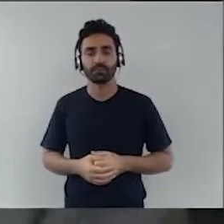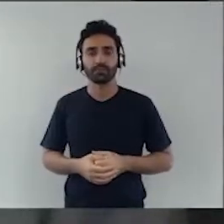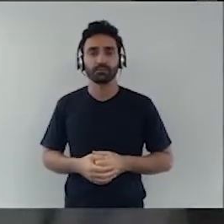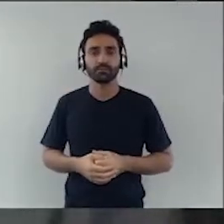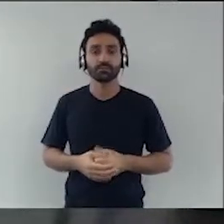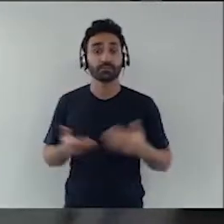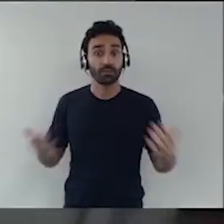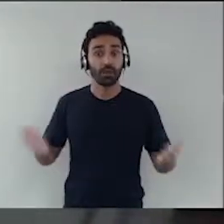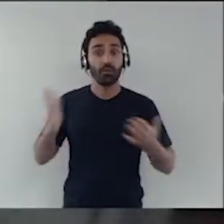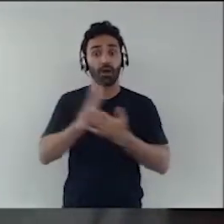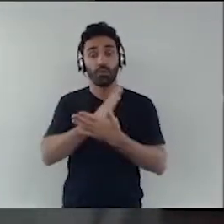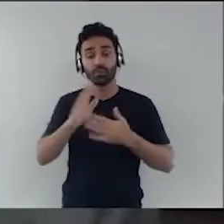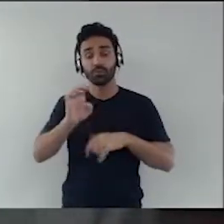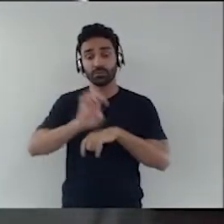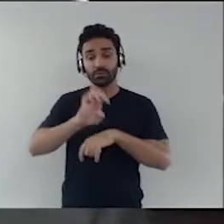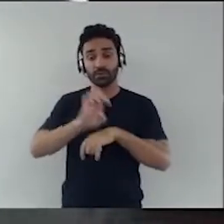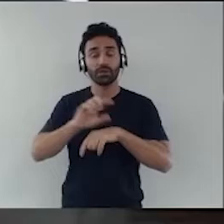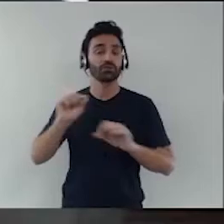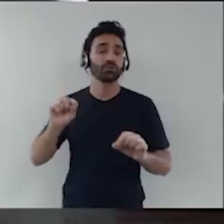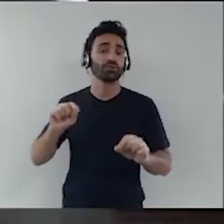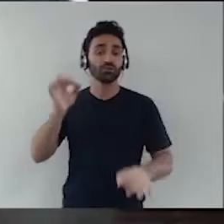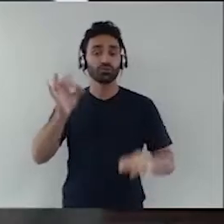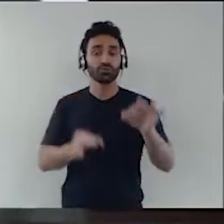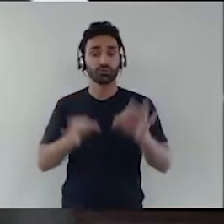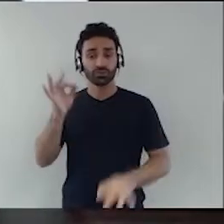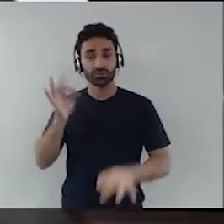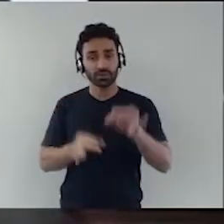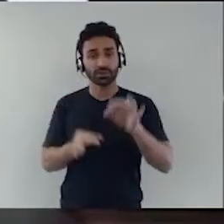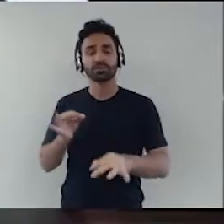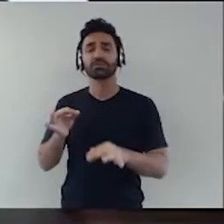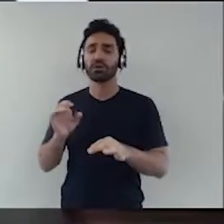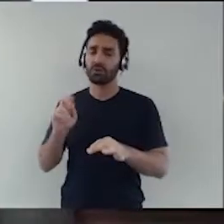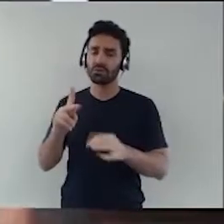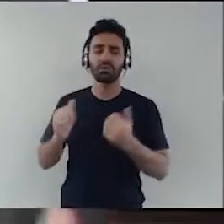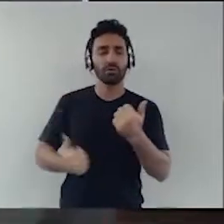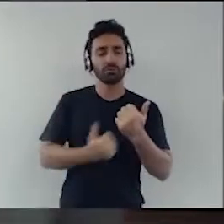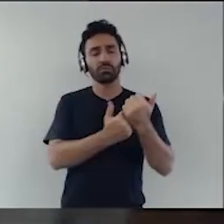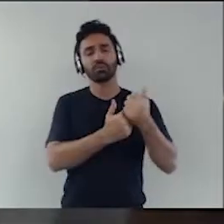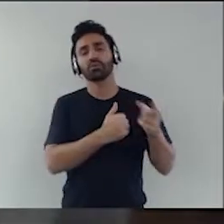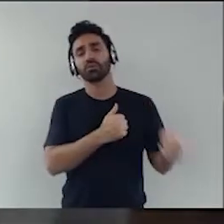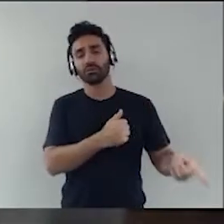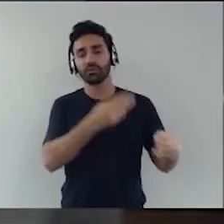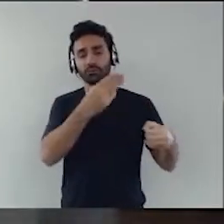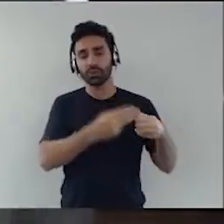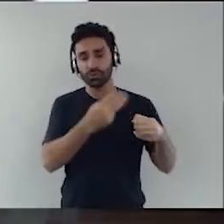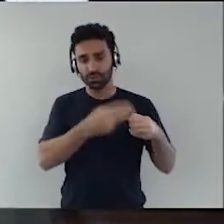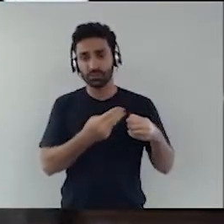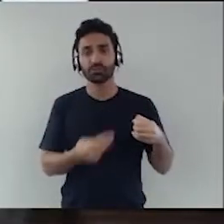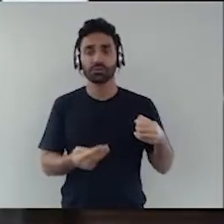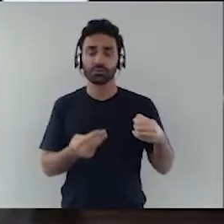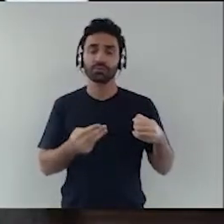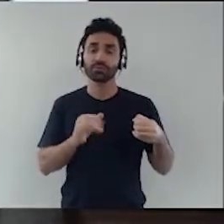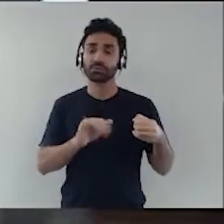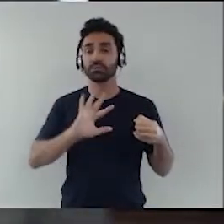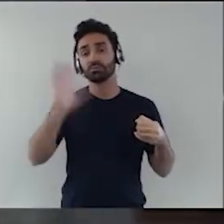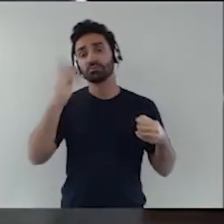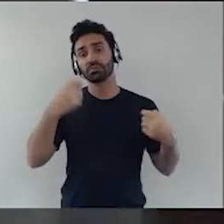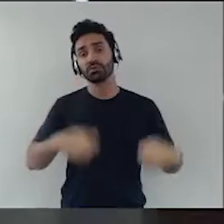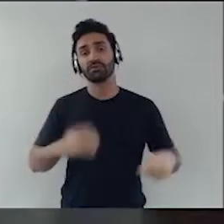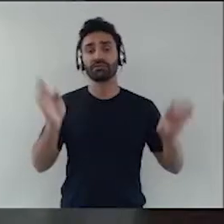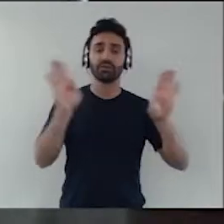também estados em que o judiciário deu razão ao município por necessitar fechar ou abrir